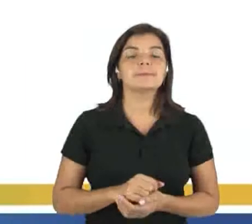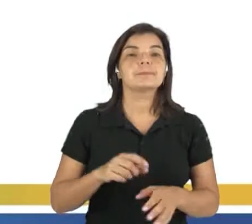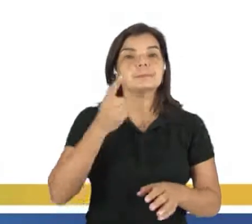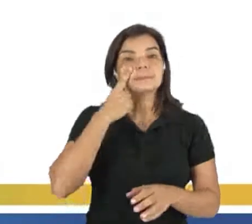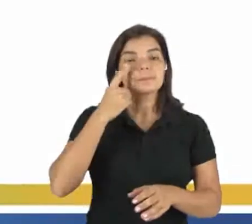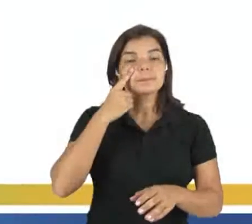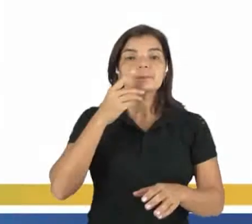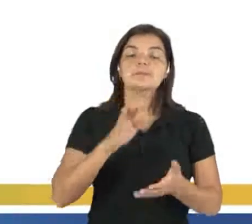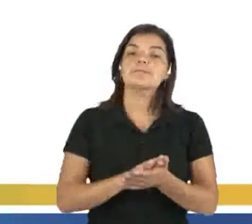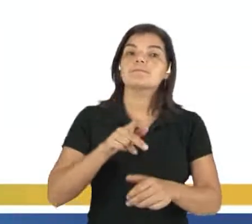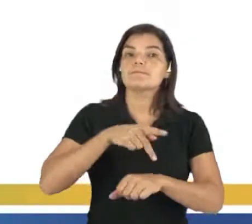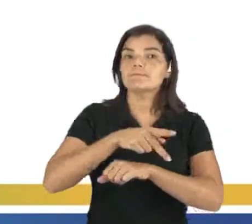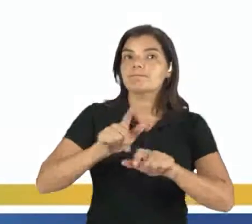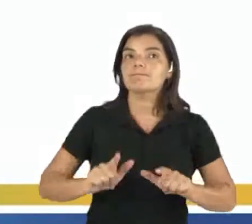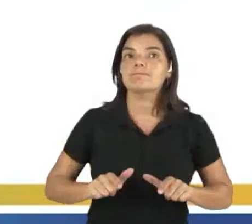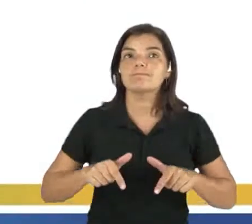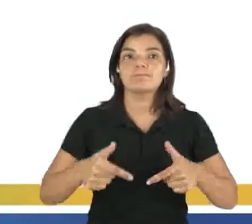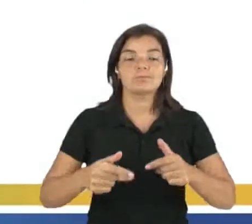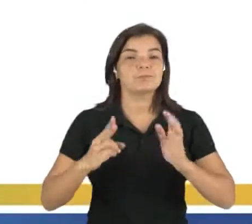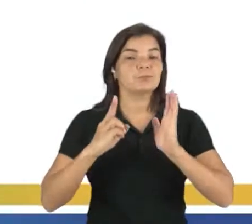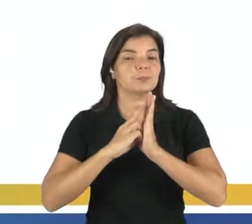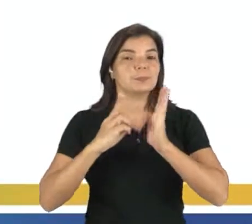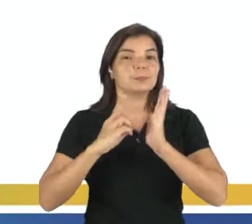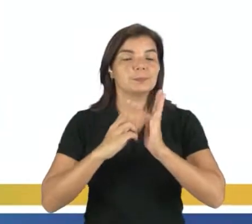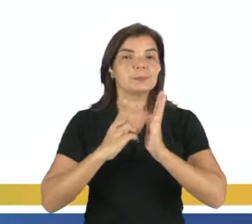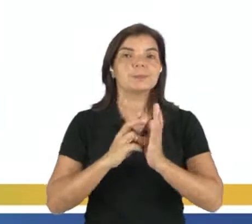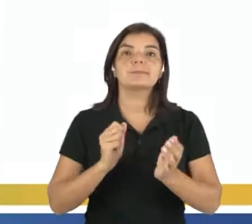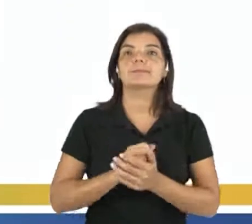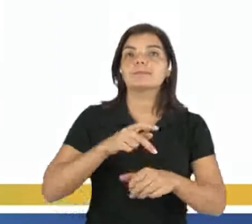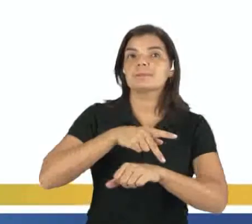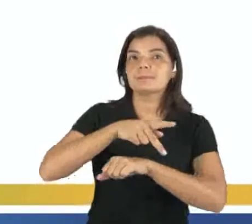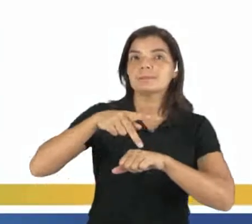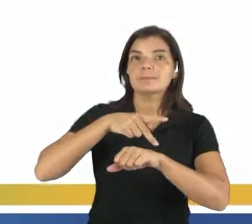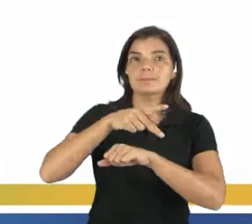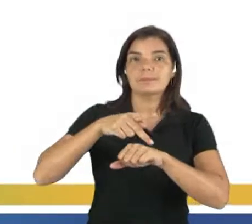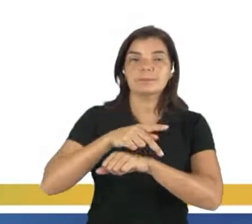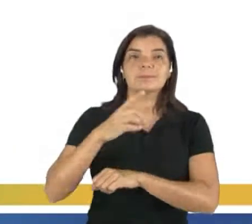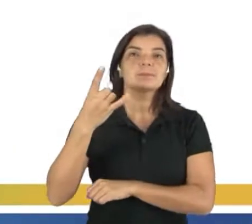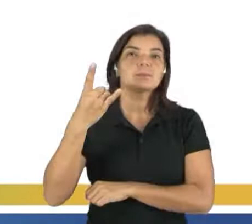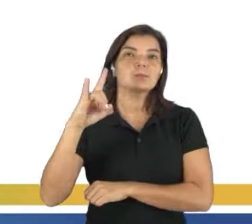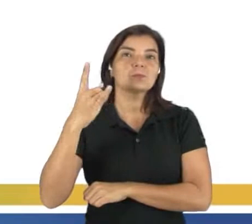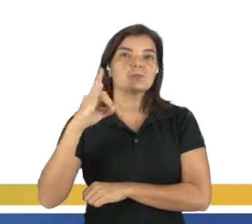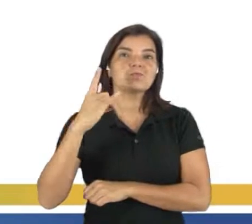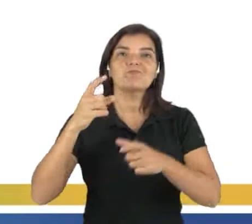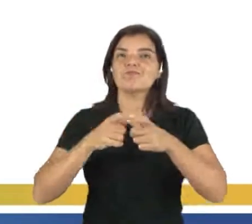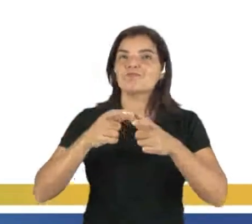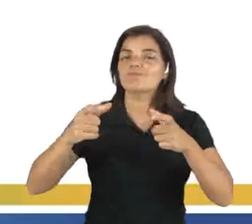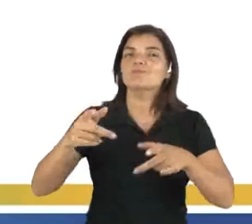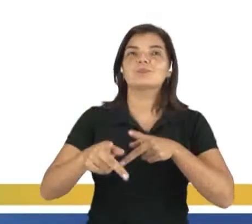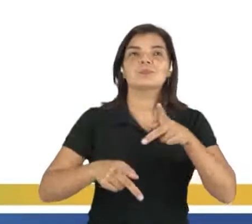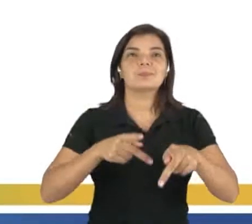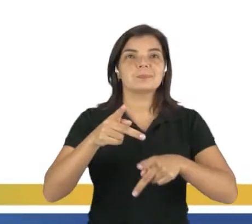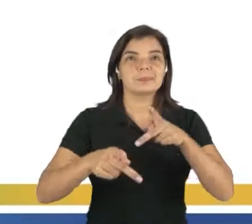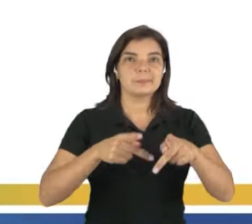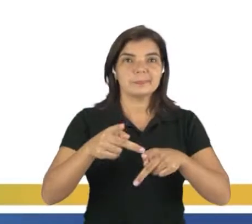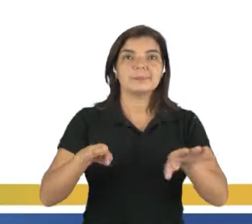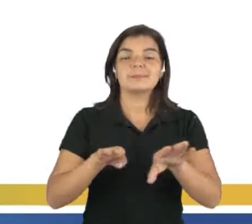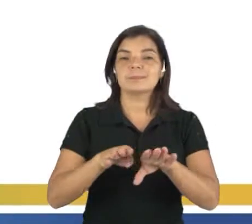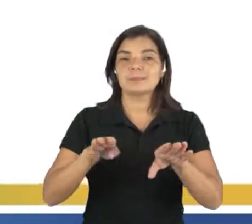desses aspectos é a luta indígena. Entre os países latinos, a Bolívia tem a maior proporção de